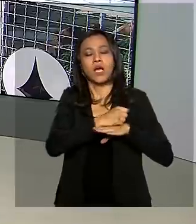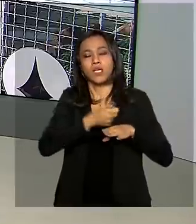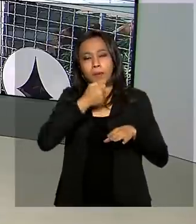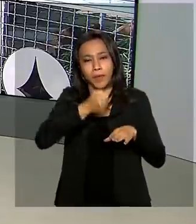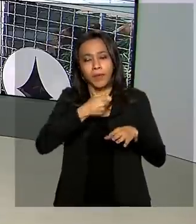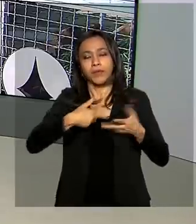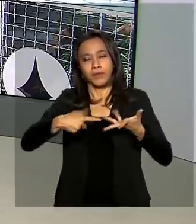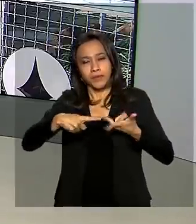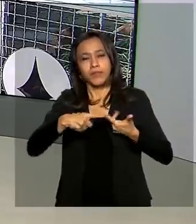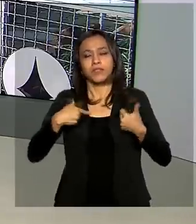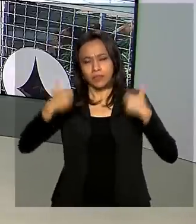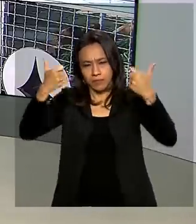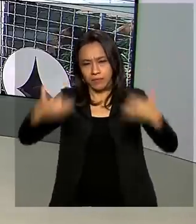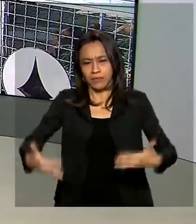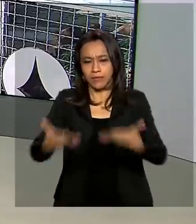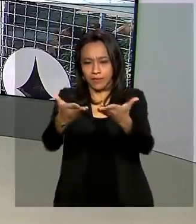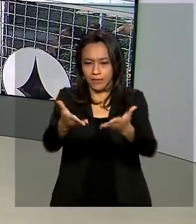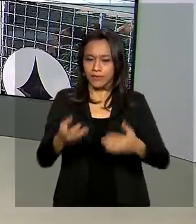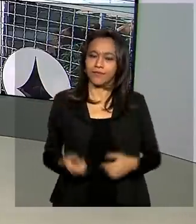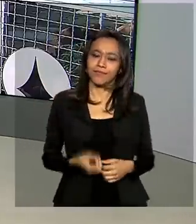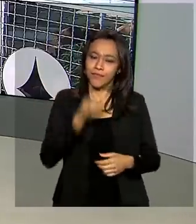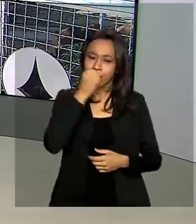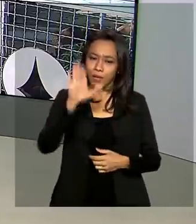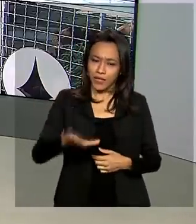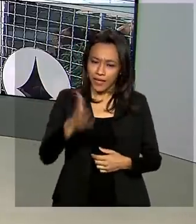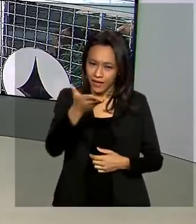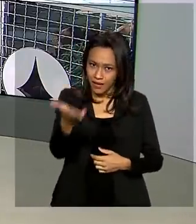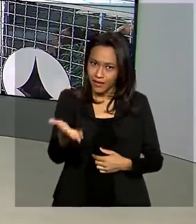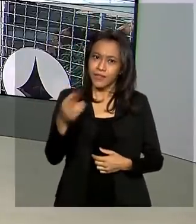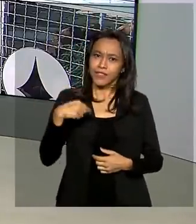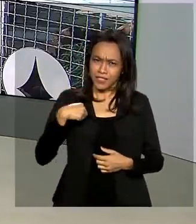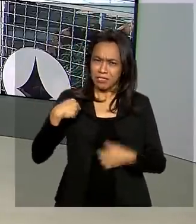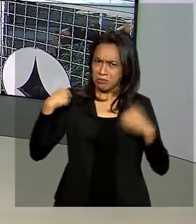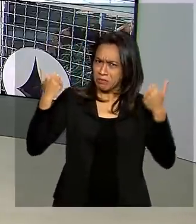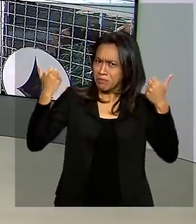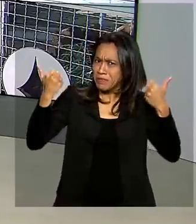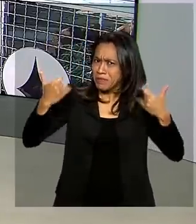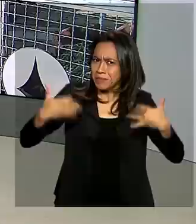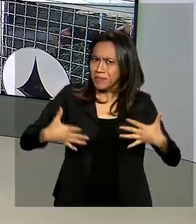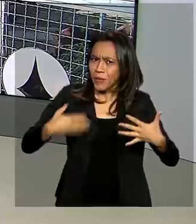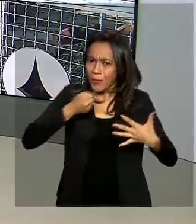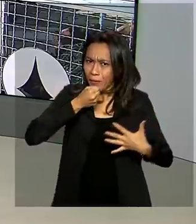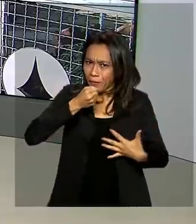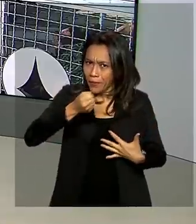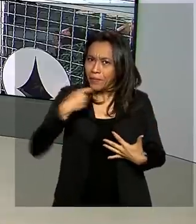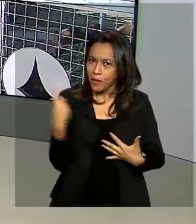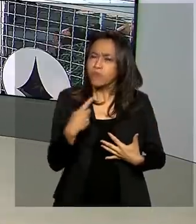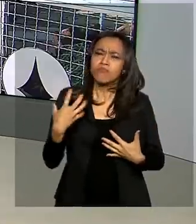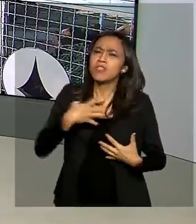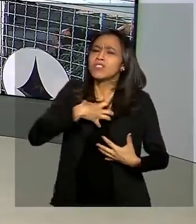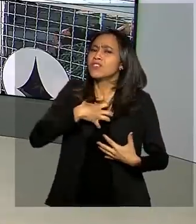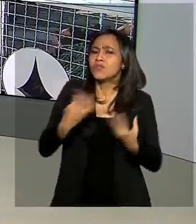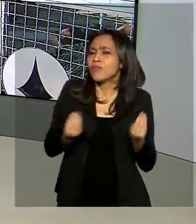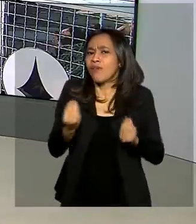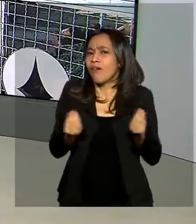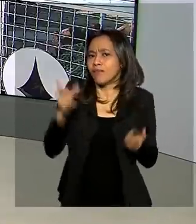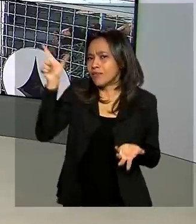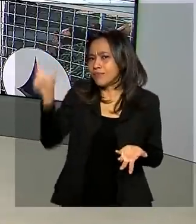luciano colares de holanda oi lu boa tarde para você o presente conversou com exclusividade aí como ele está se sentindo